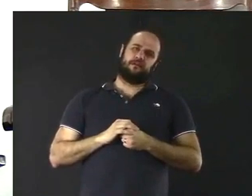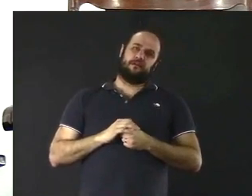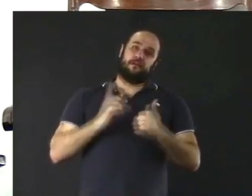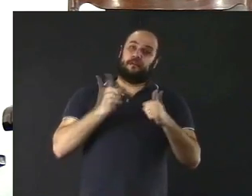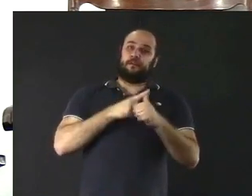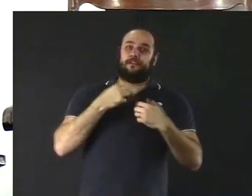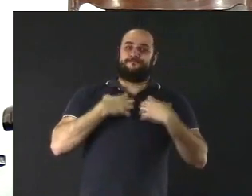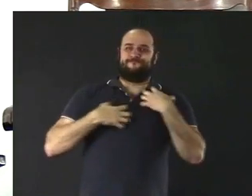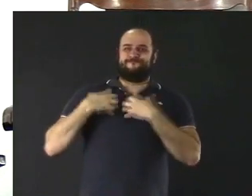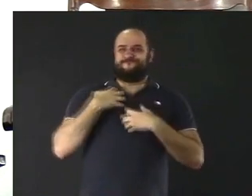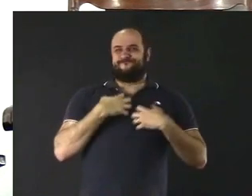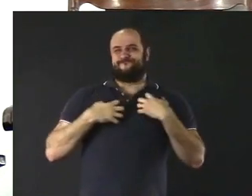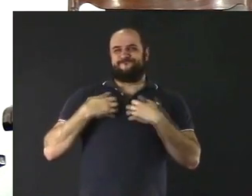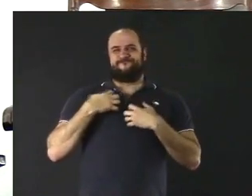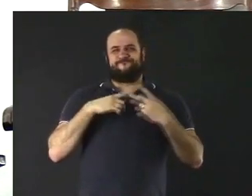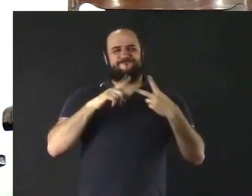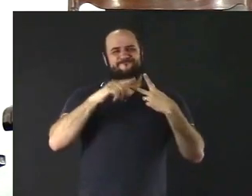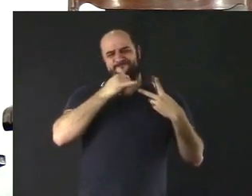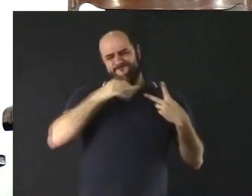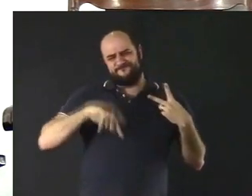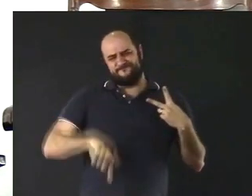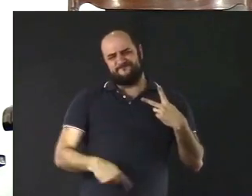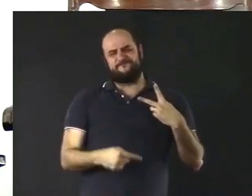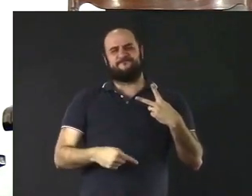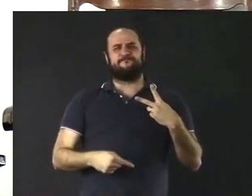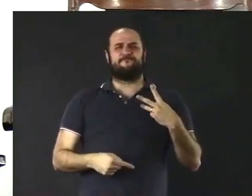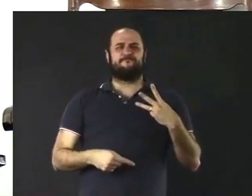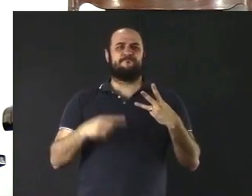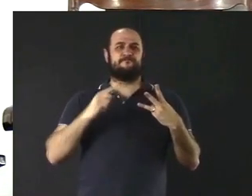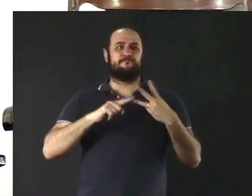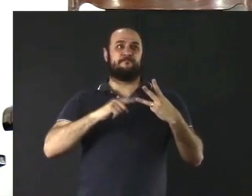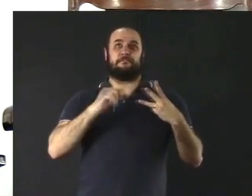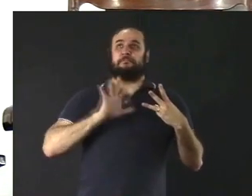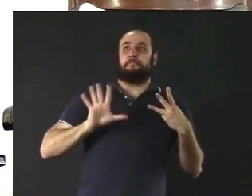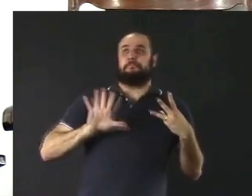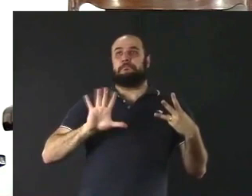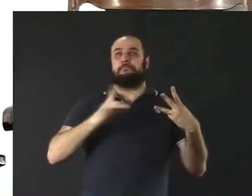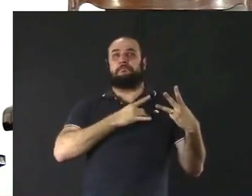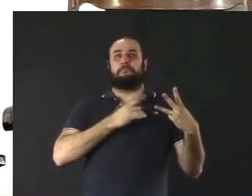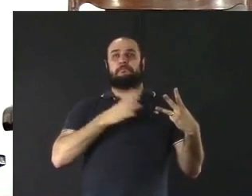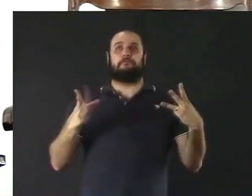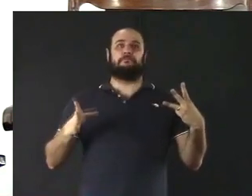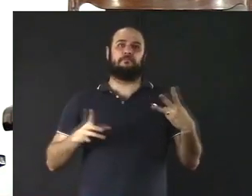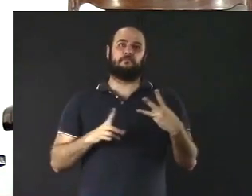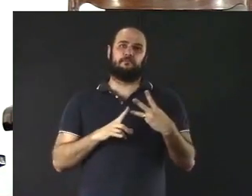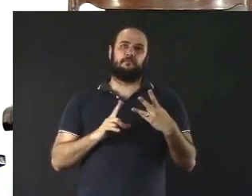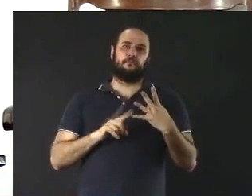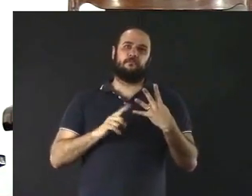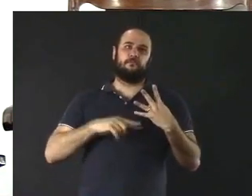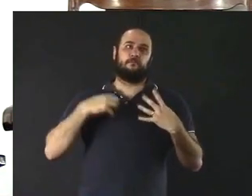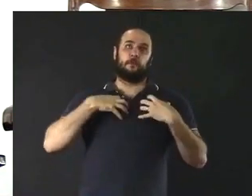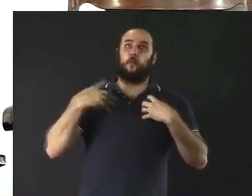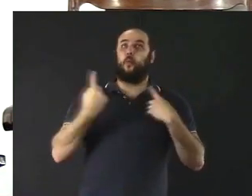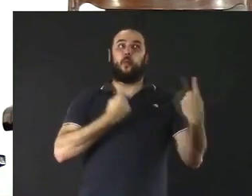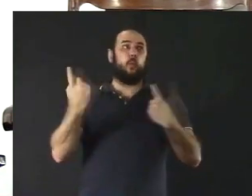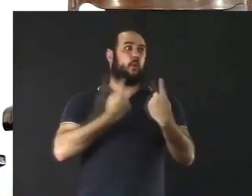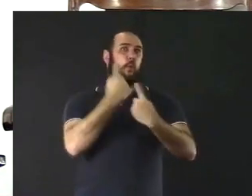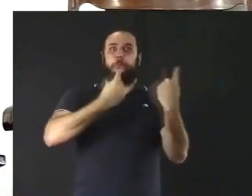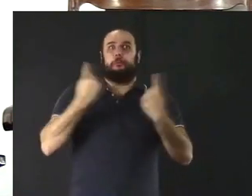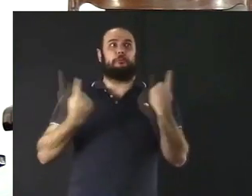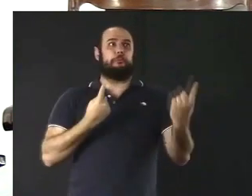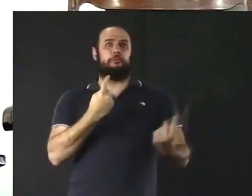Ansiedade, depressão, síndrome do pânico, medo, desespero.